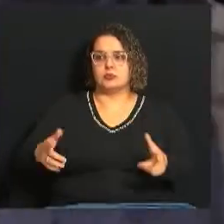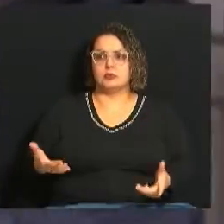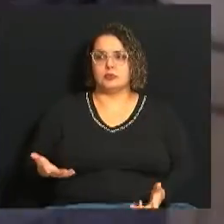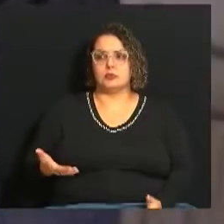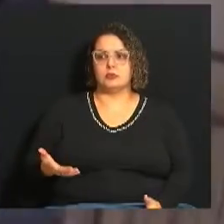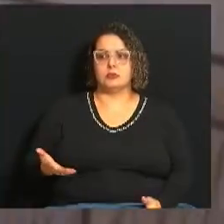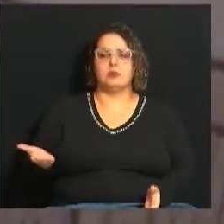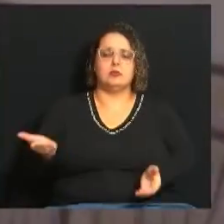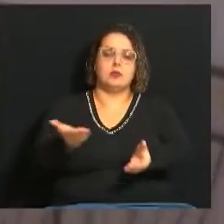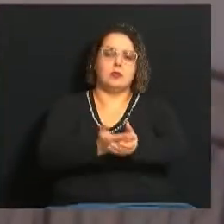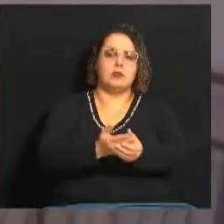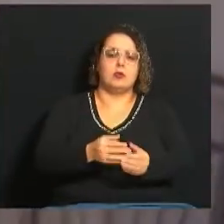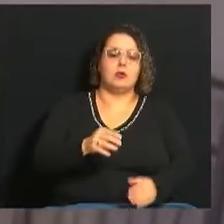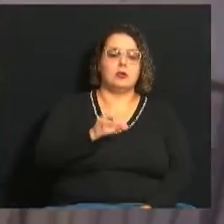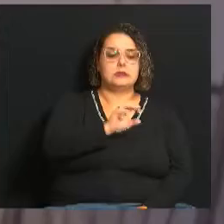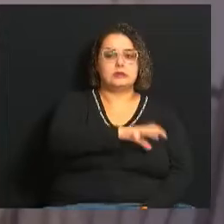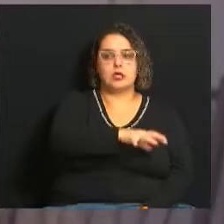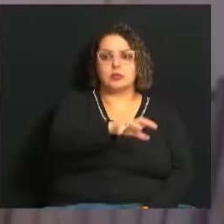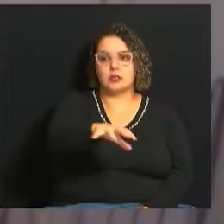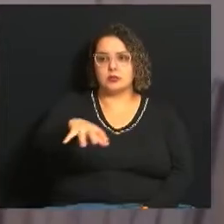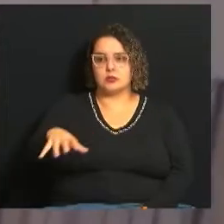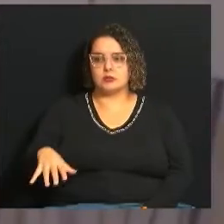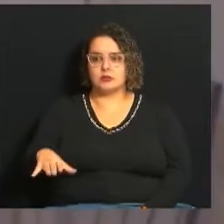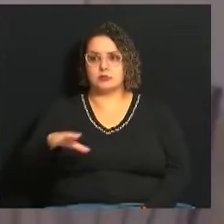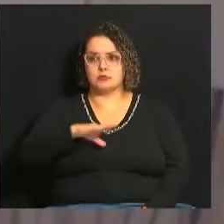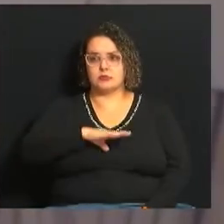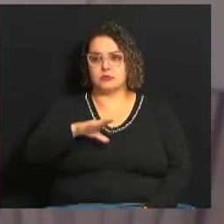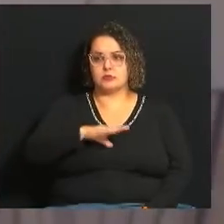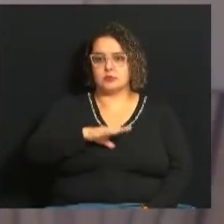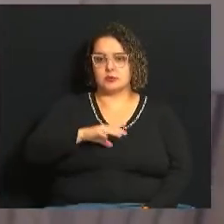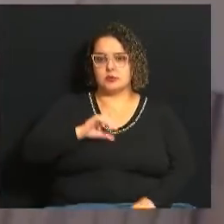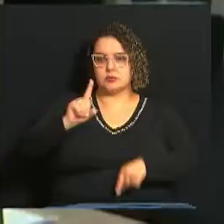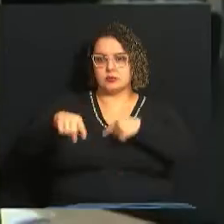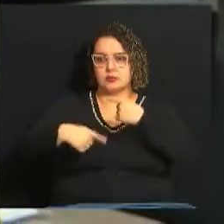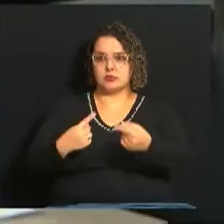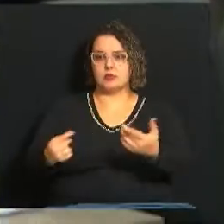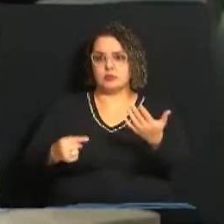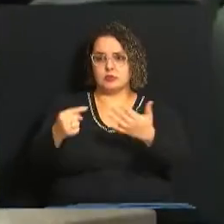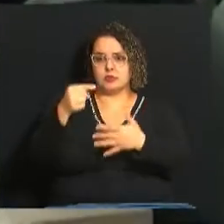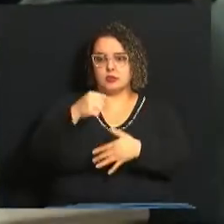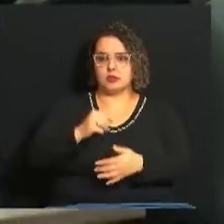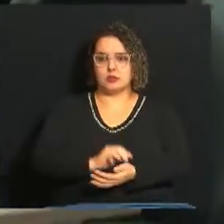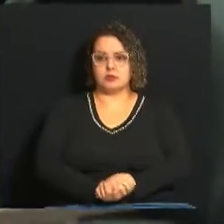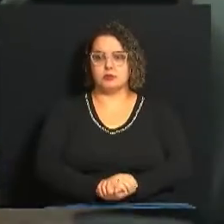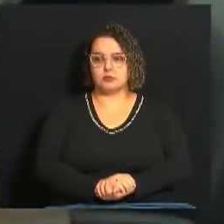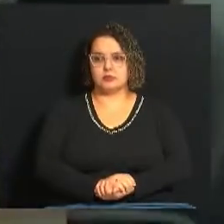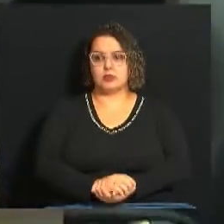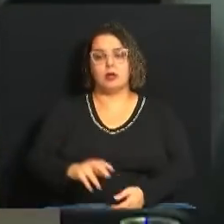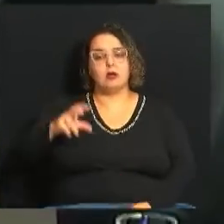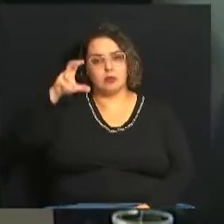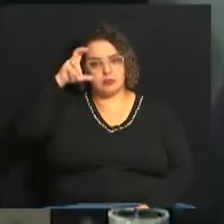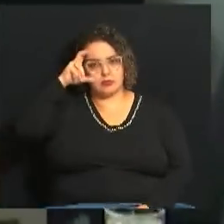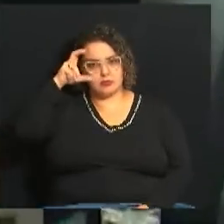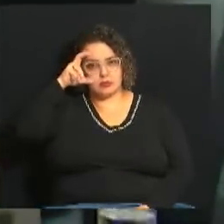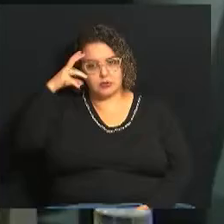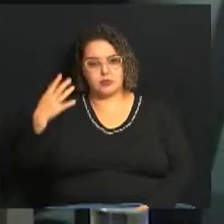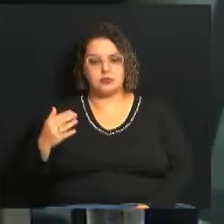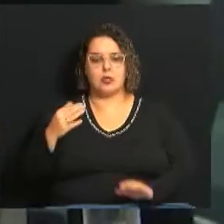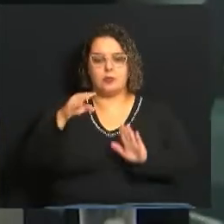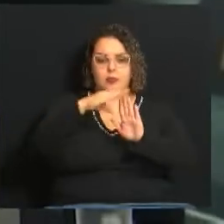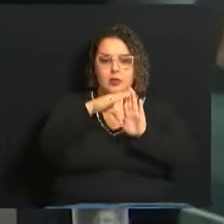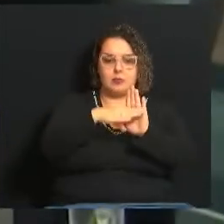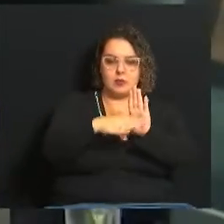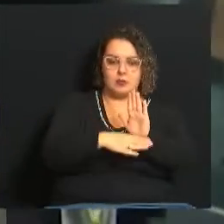protocolos municipais e acordos de cooperação, entre outros itens. Segundo Carlinhos Camelô, a pauta é bandeira